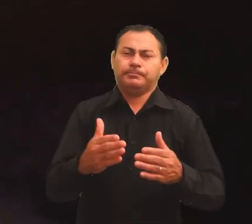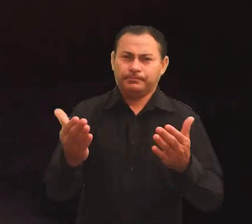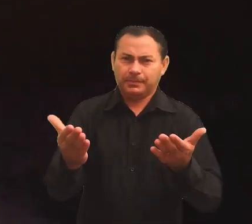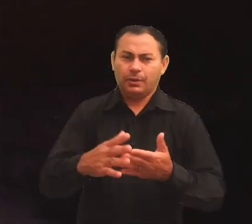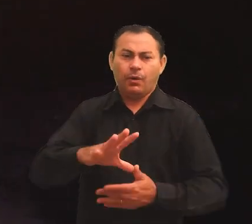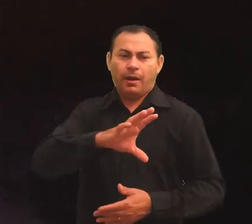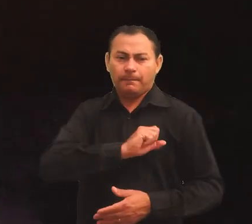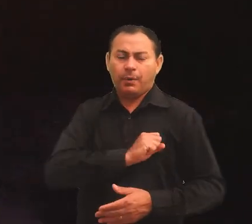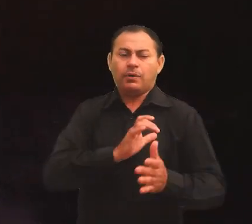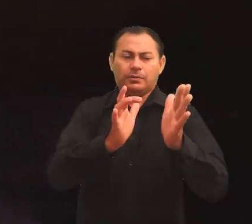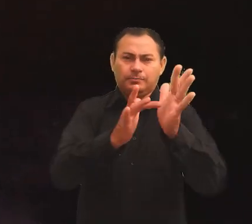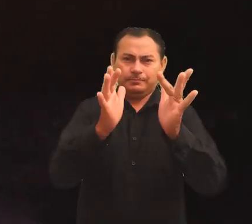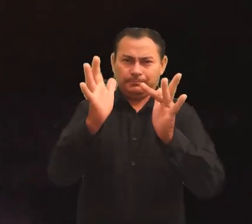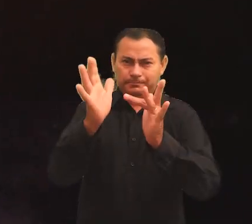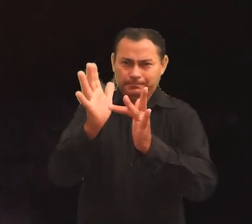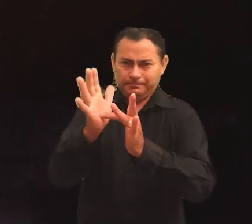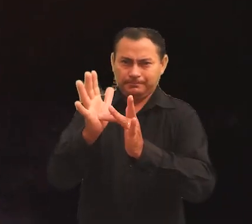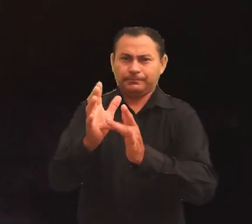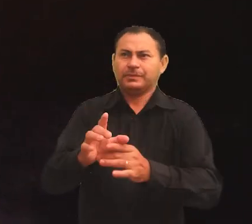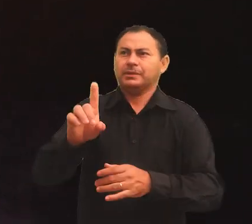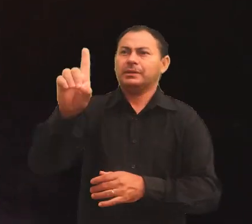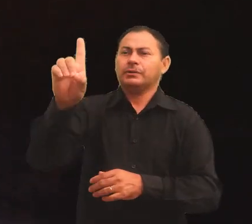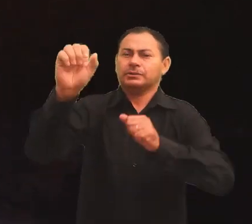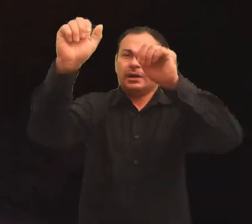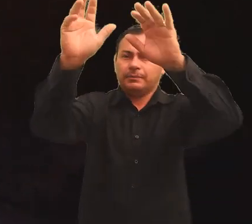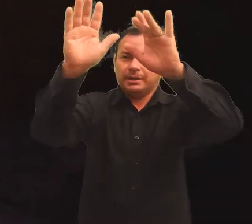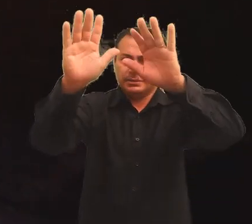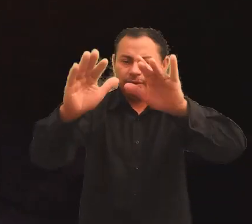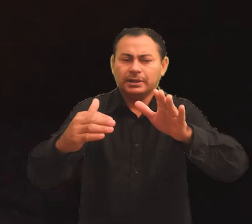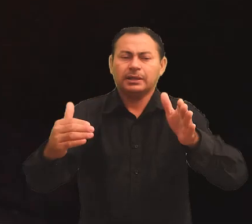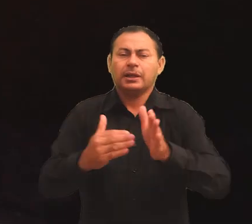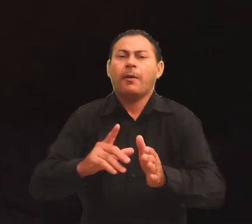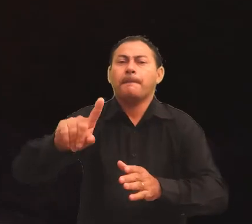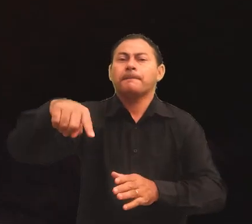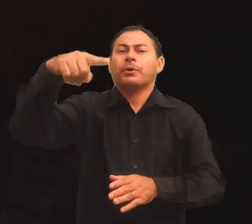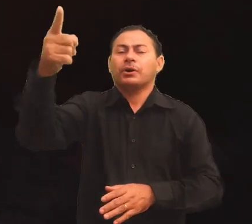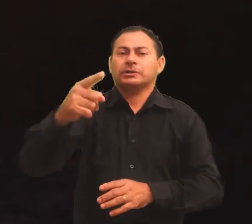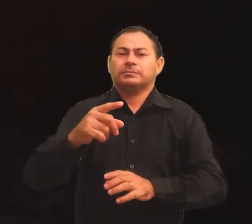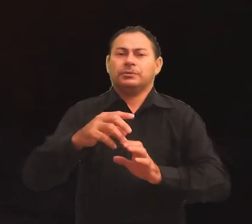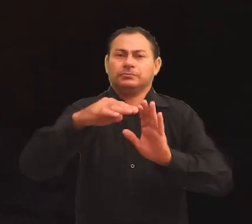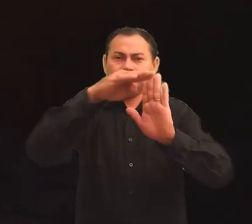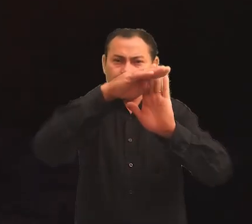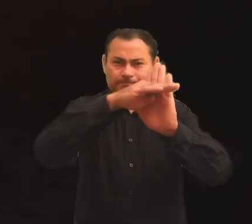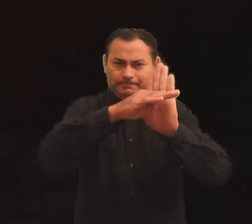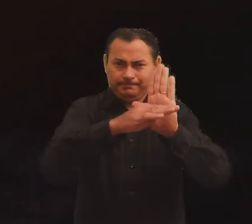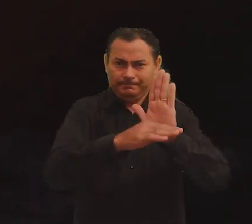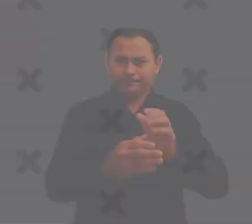Este é o amor de Jesus. Deus lhe abençoe e até o próximo programa.